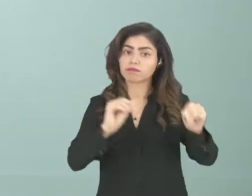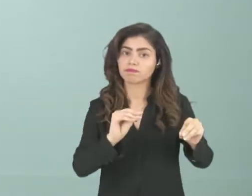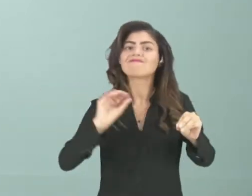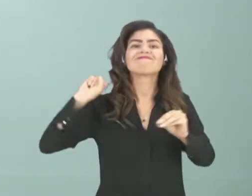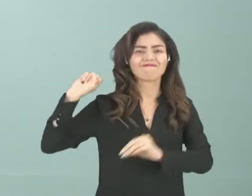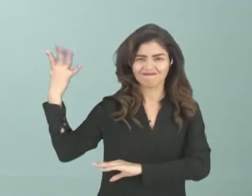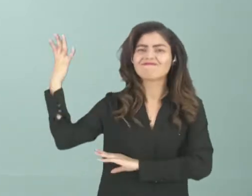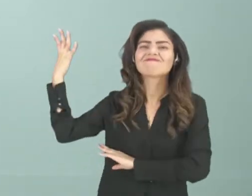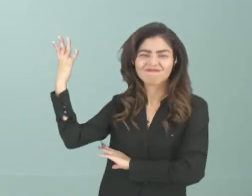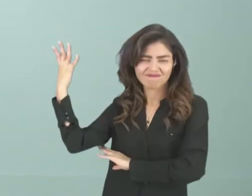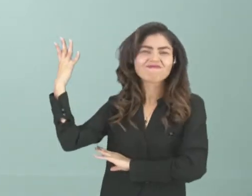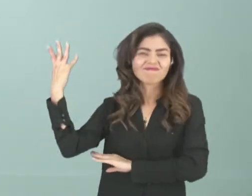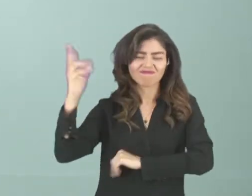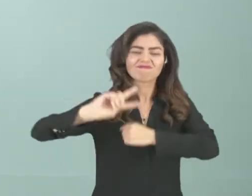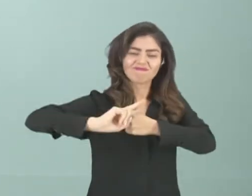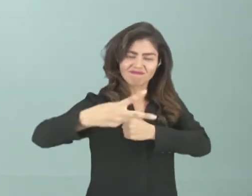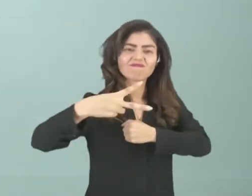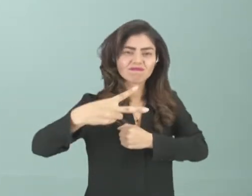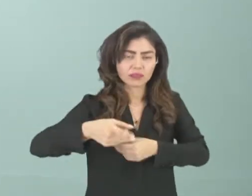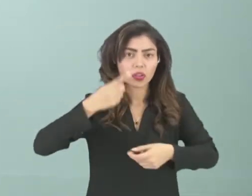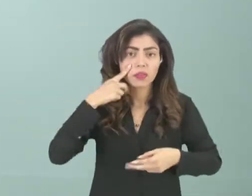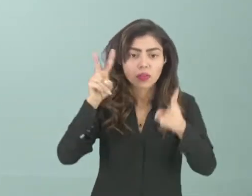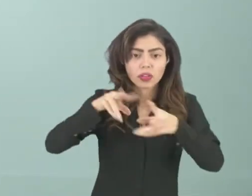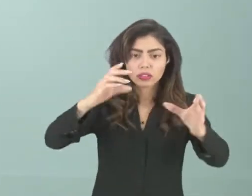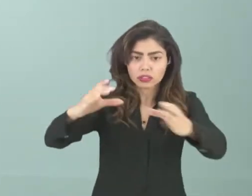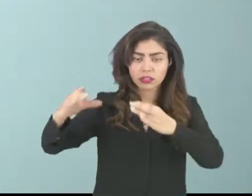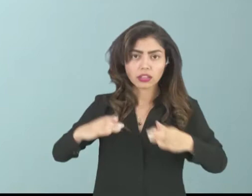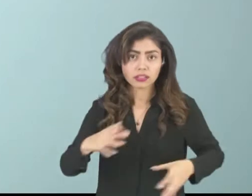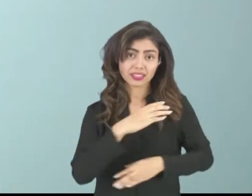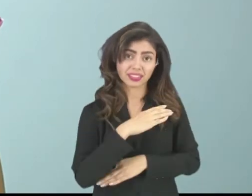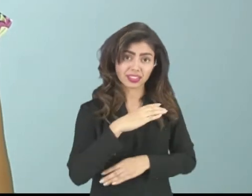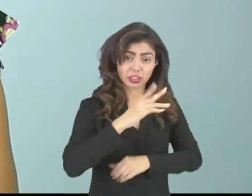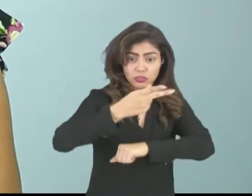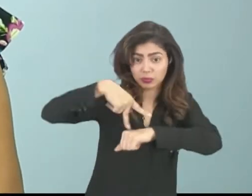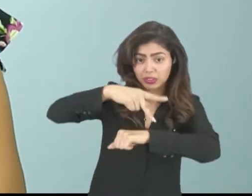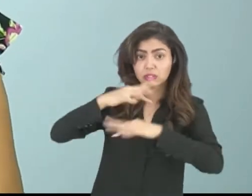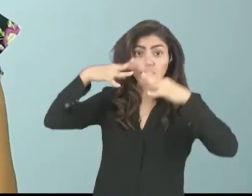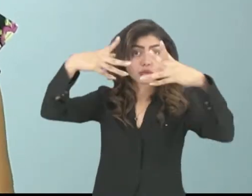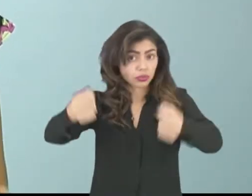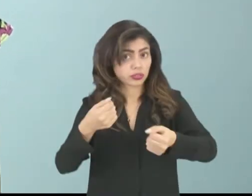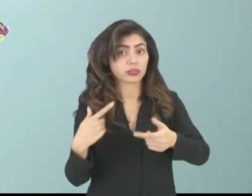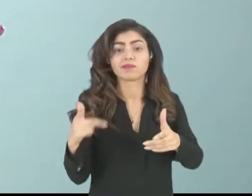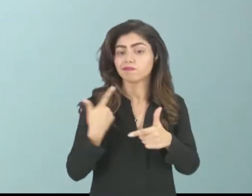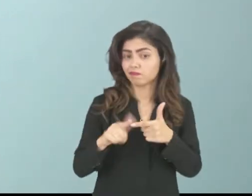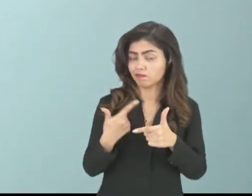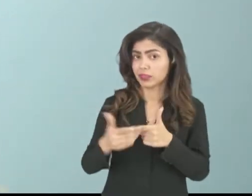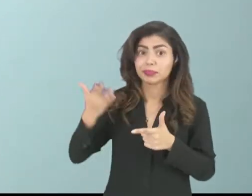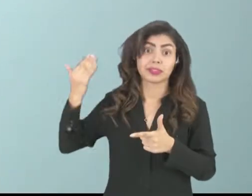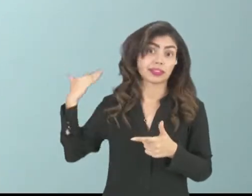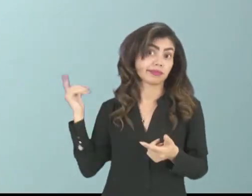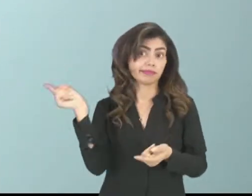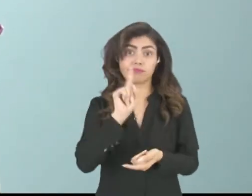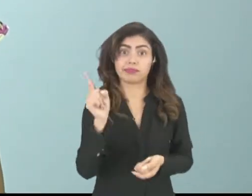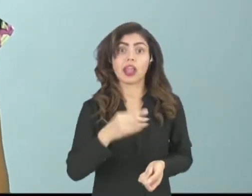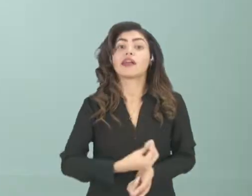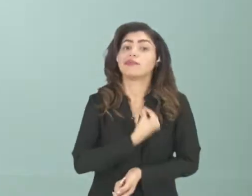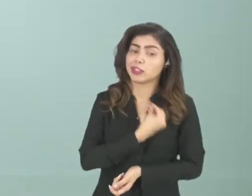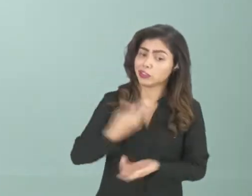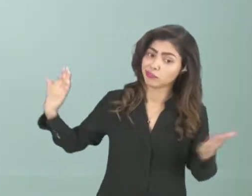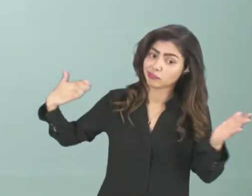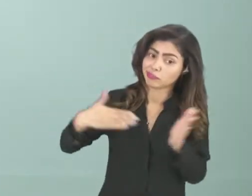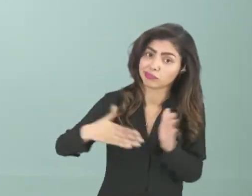consequências que a gente vai visualizar até hoje no nosso bairro, na nossa cidade, no nosso país. Então, não é um problema passado, é um problema